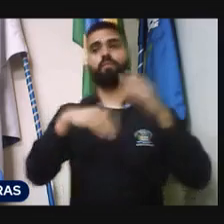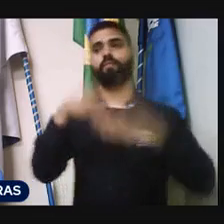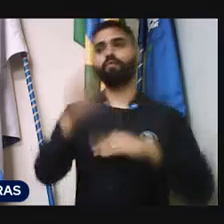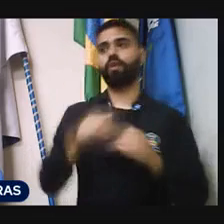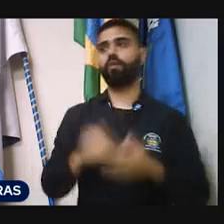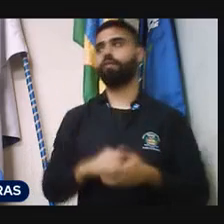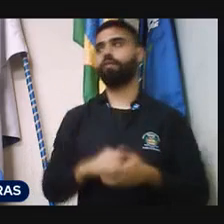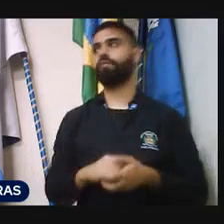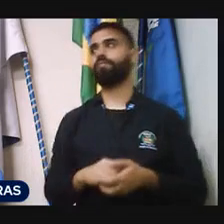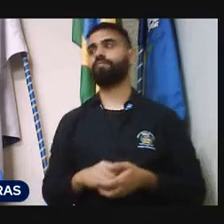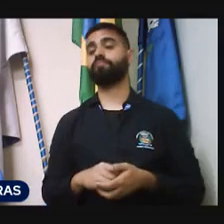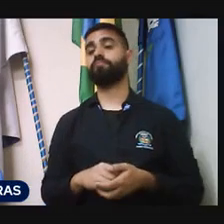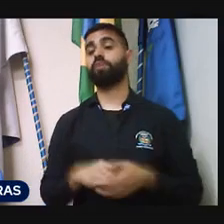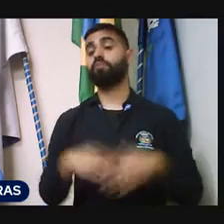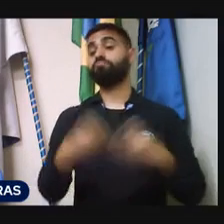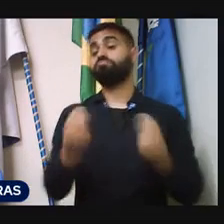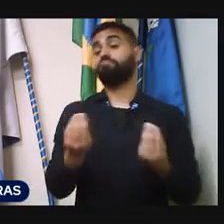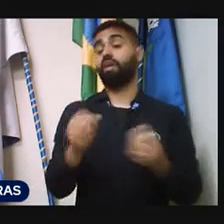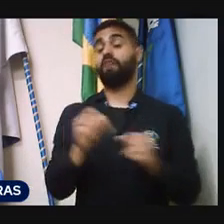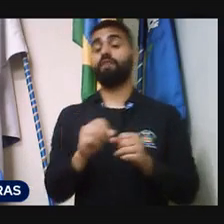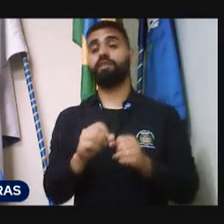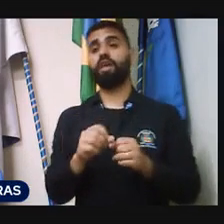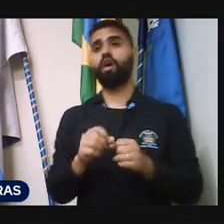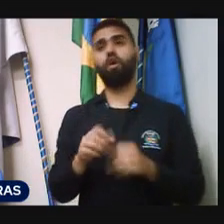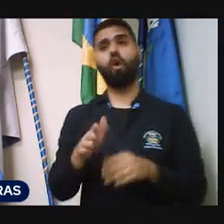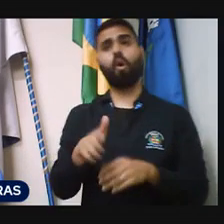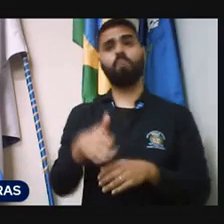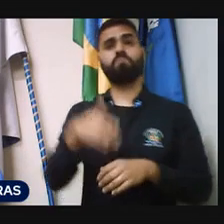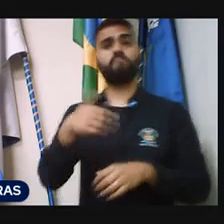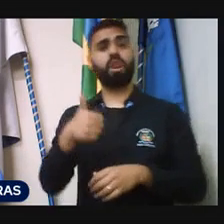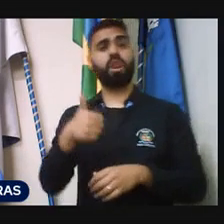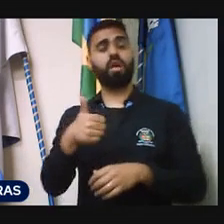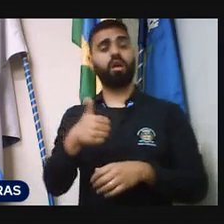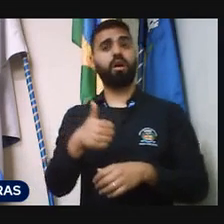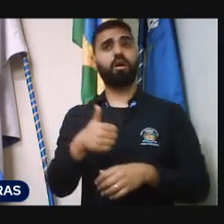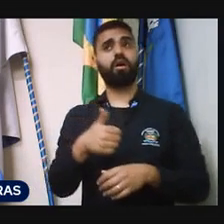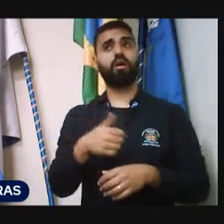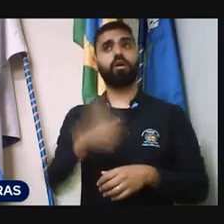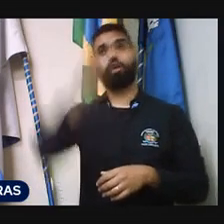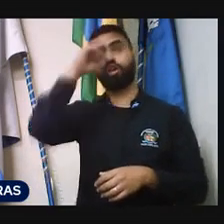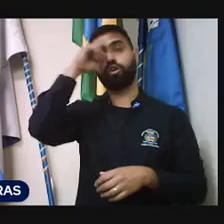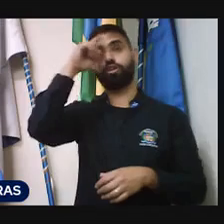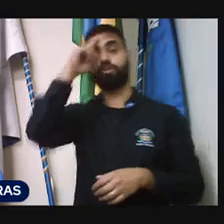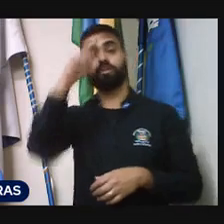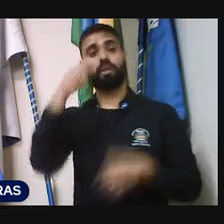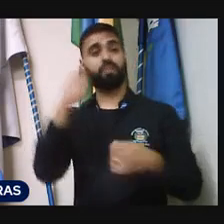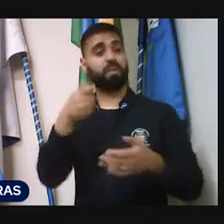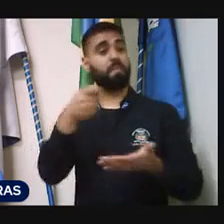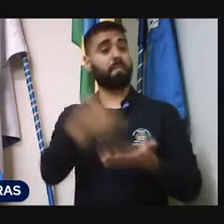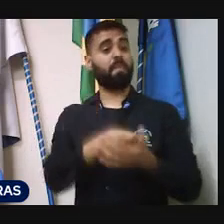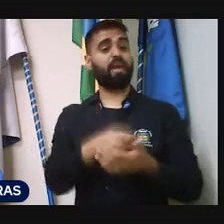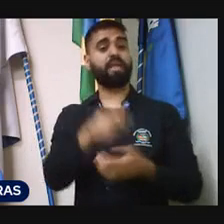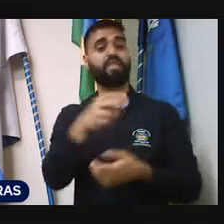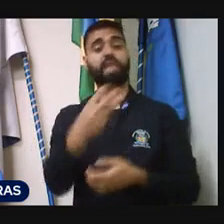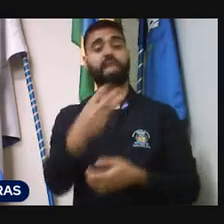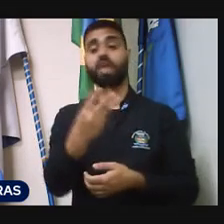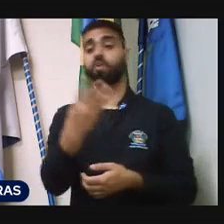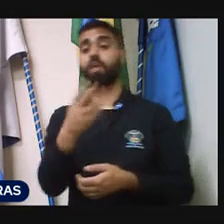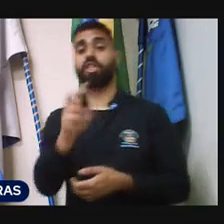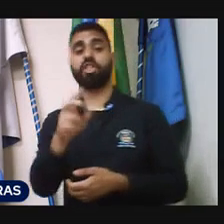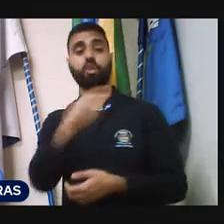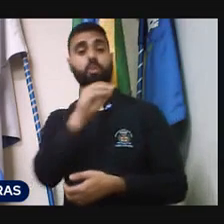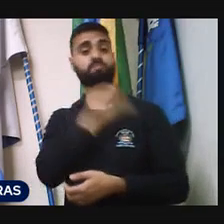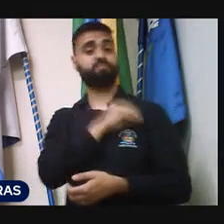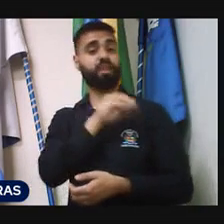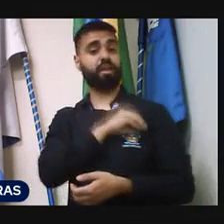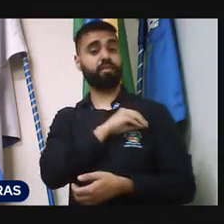anestesista que que adianta primeiro mundo no hospital devendo três quatro cinco meses ao seu funcionário esse funcionário vai